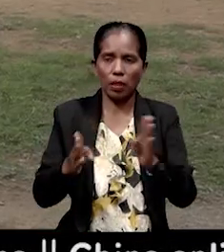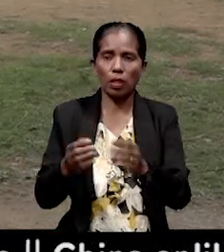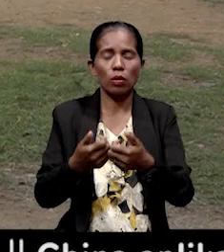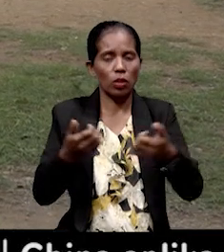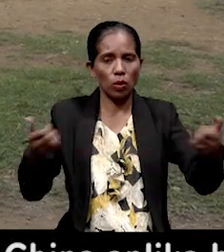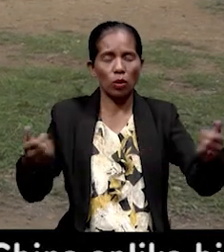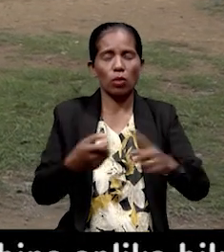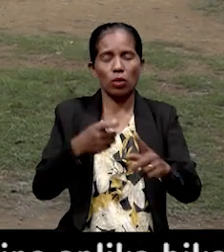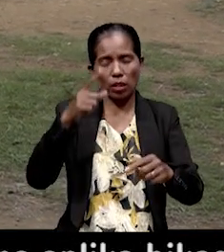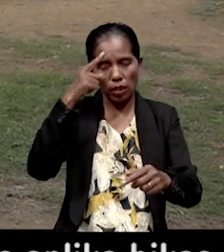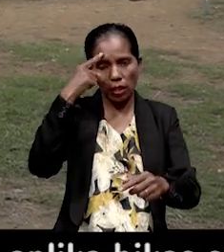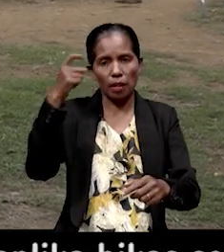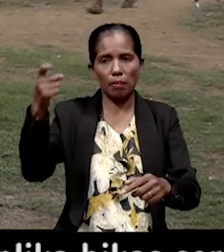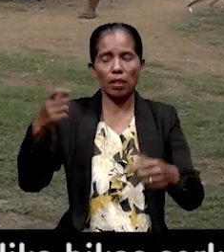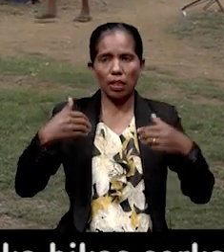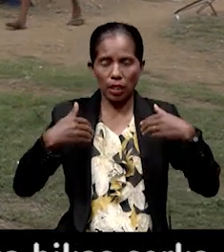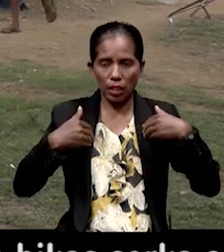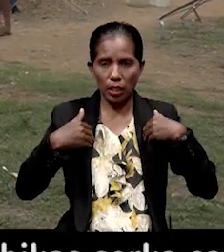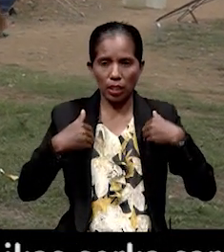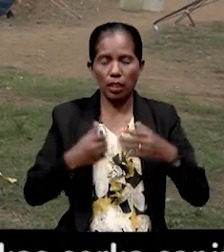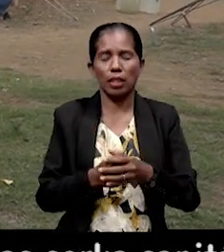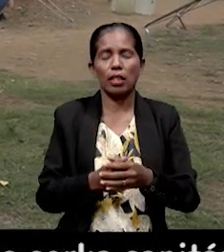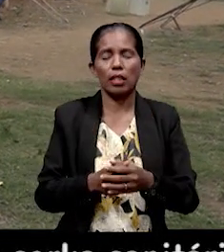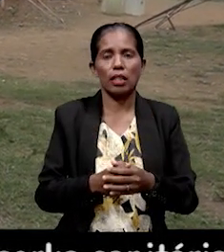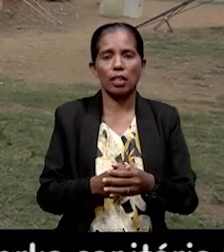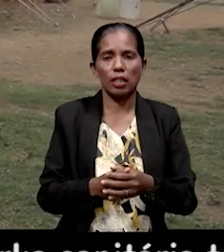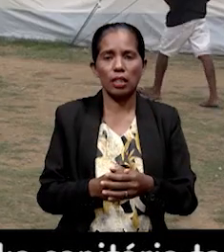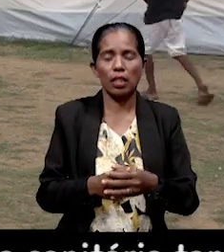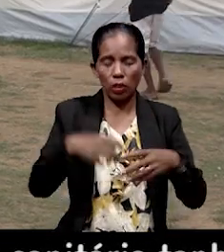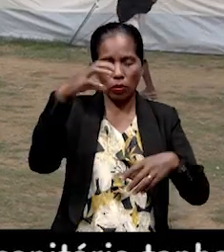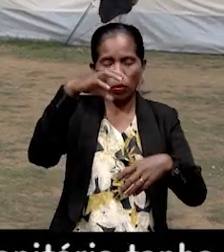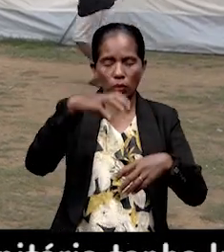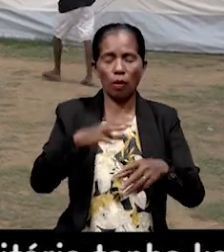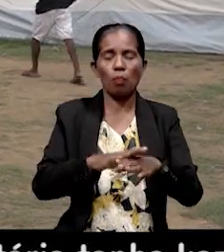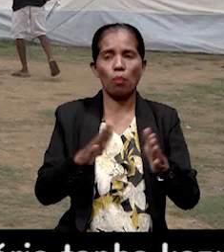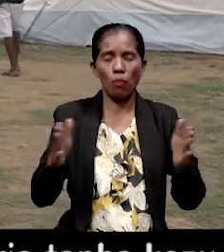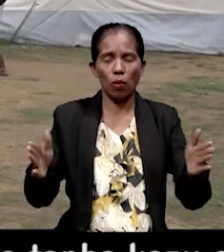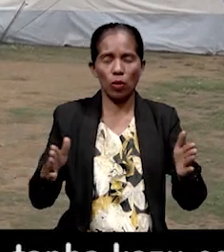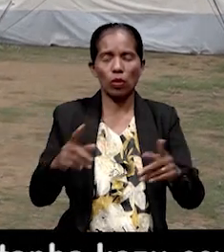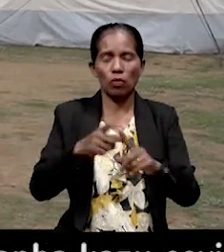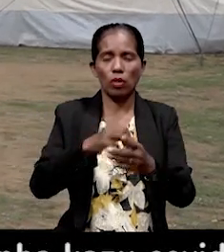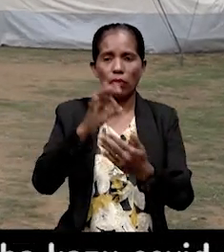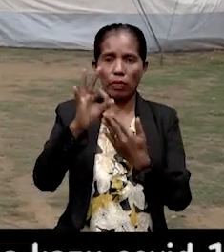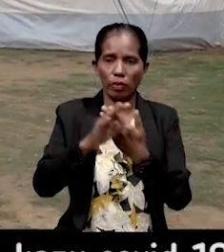também irraona previsão se acontece la linha Nebe possibilidade to fevereiro no março